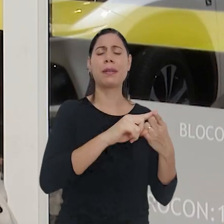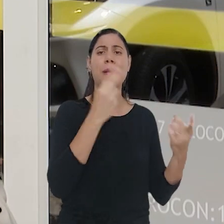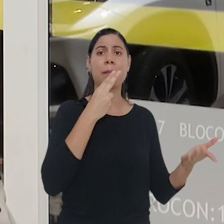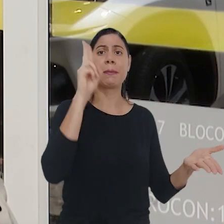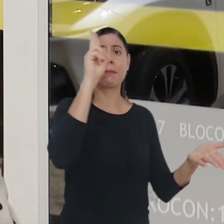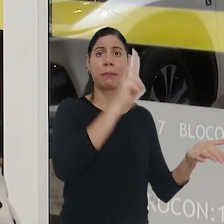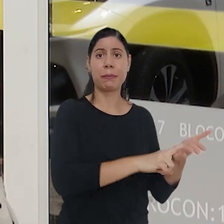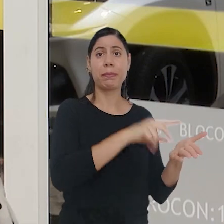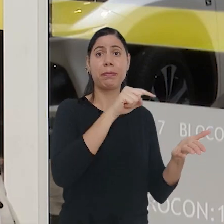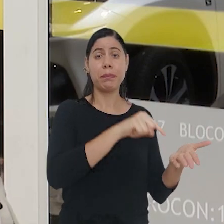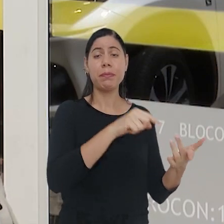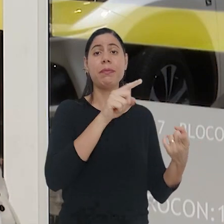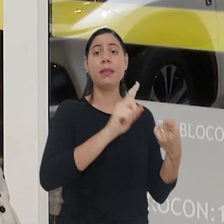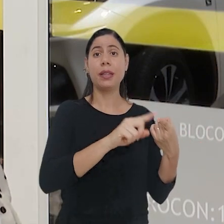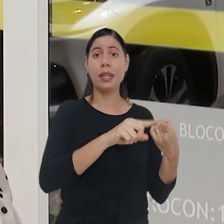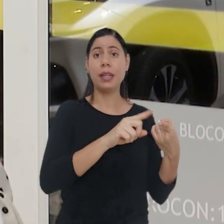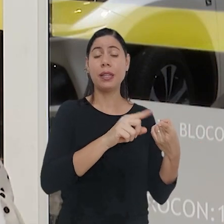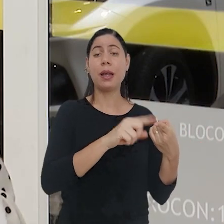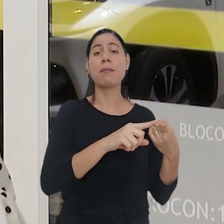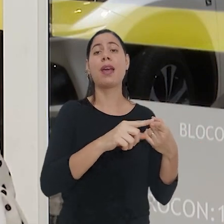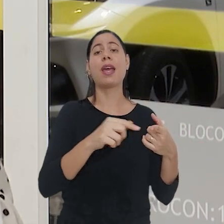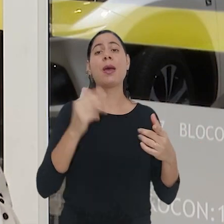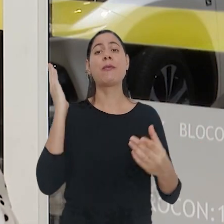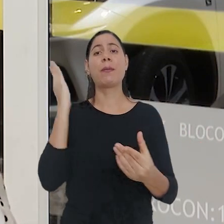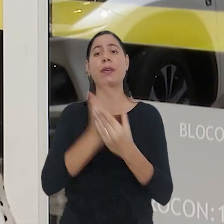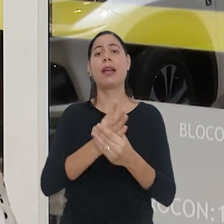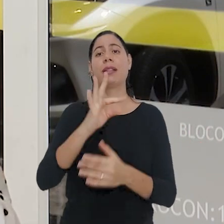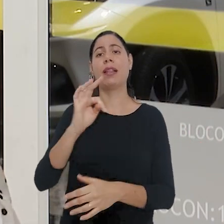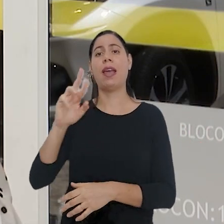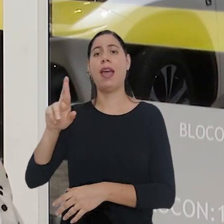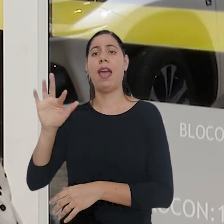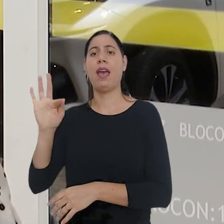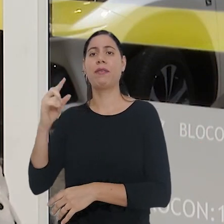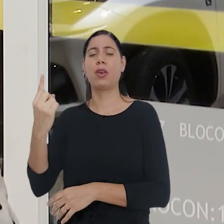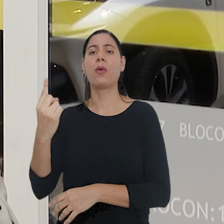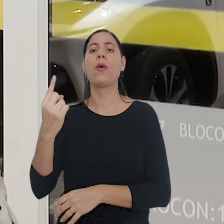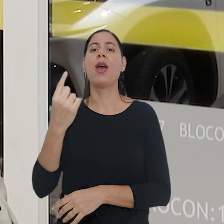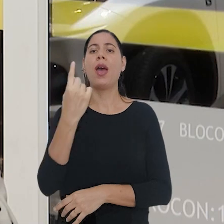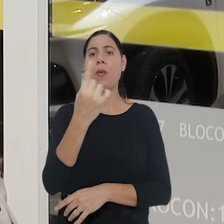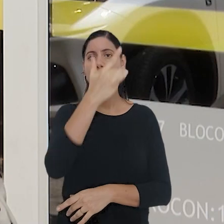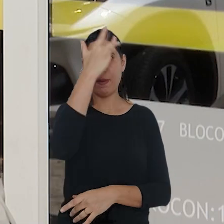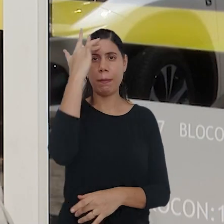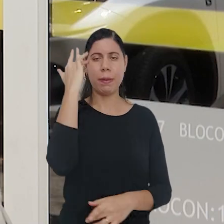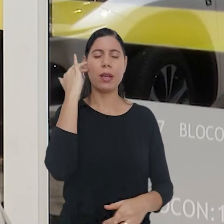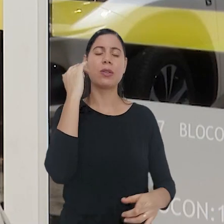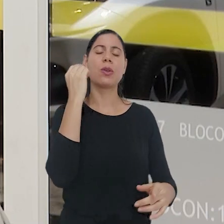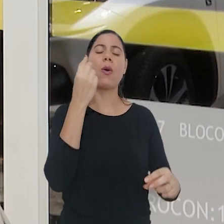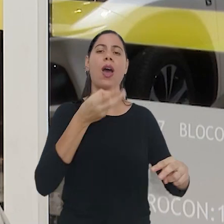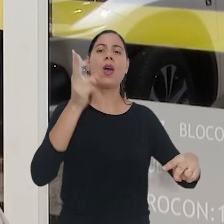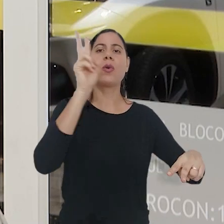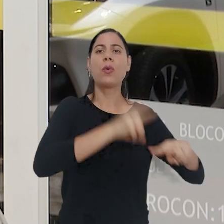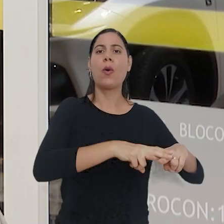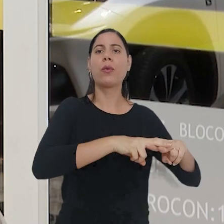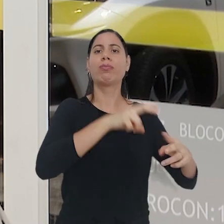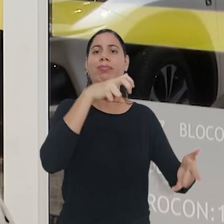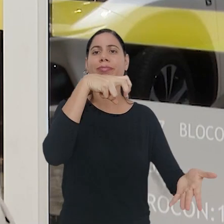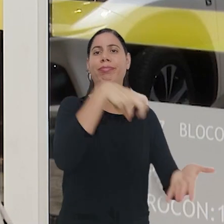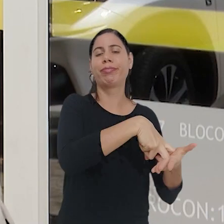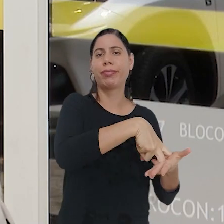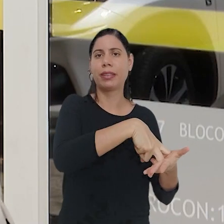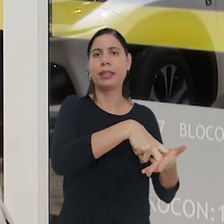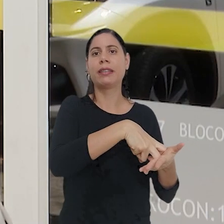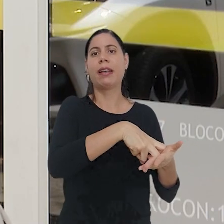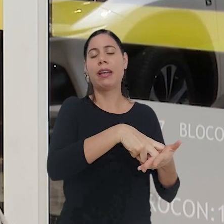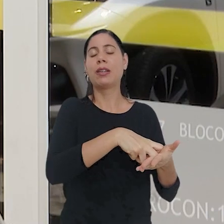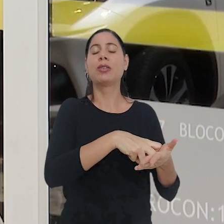Correios e Telégrafos, que também chegou ao TRF1, é de um empregado condenado a 10 meses e 20 dias de reclusão por peculato. Ele